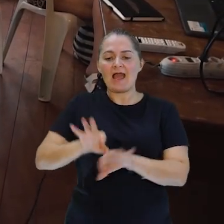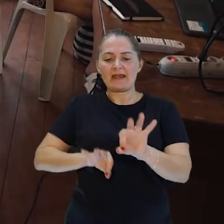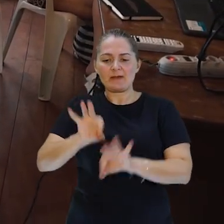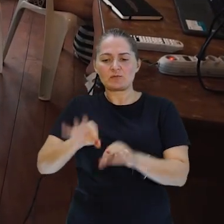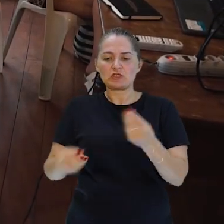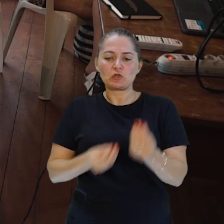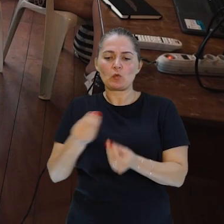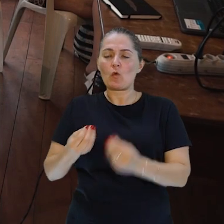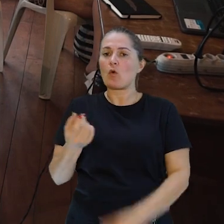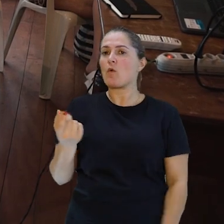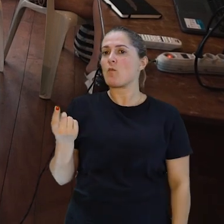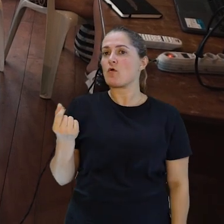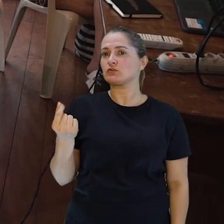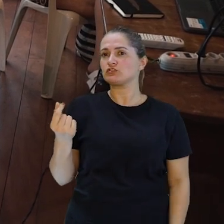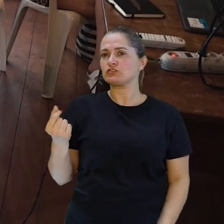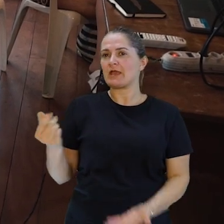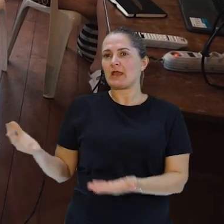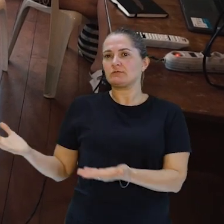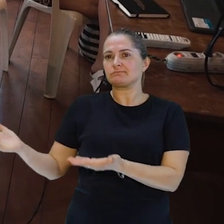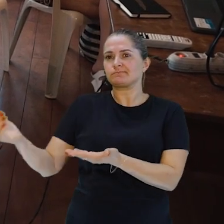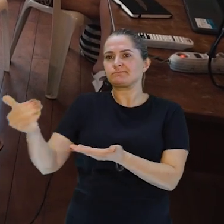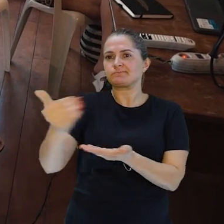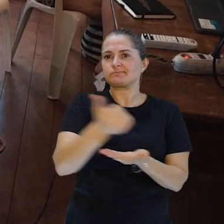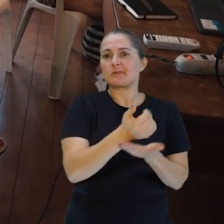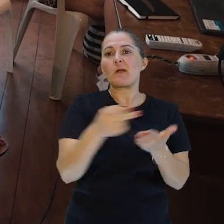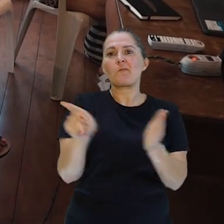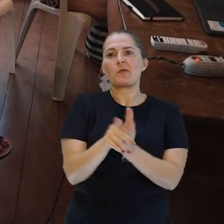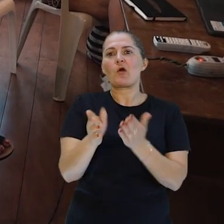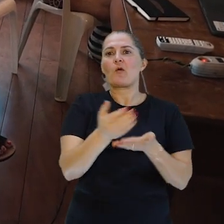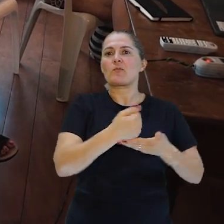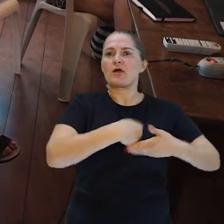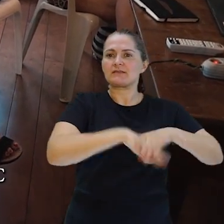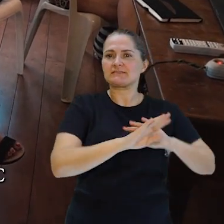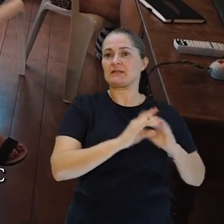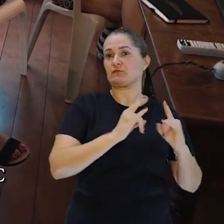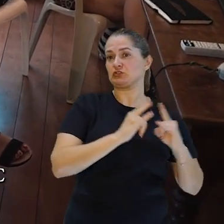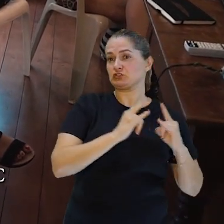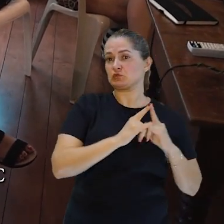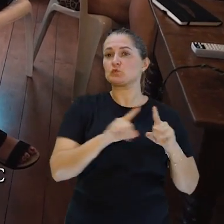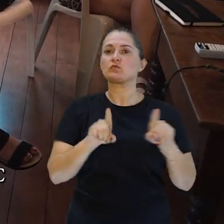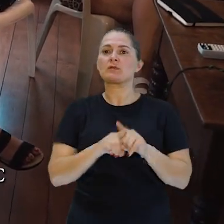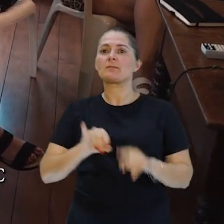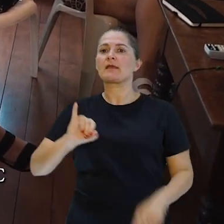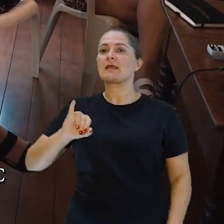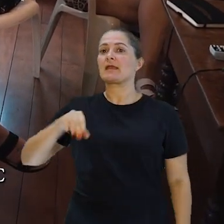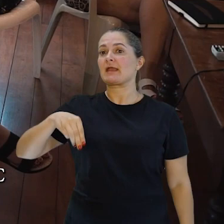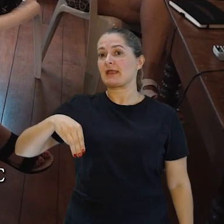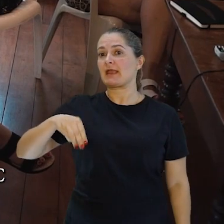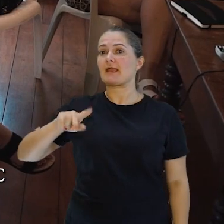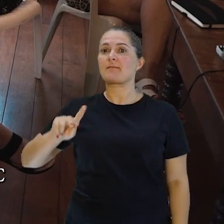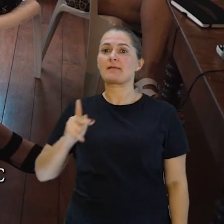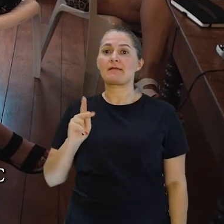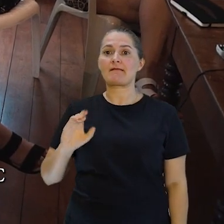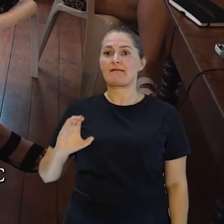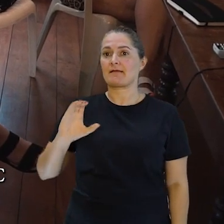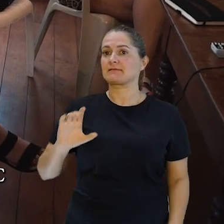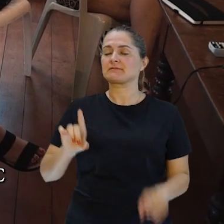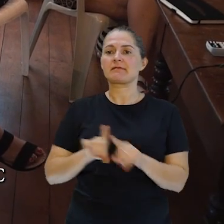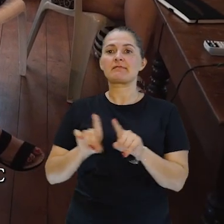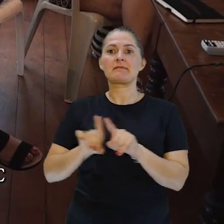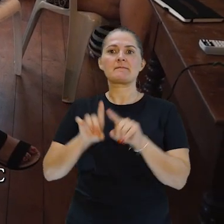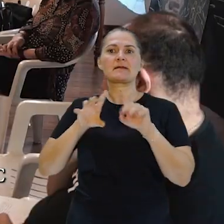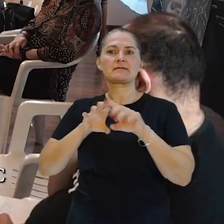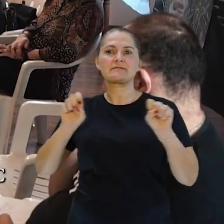na parte de projetos, né, como captar recursos para acervos, né, o acervo do Instituto, o acervo do IMHC,